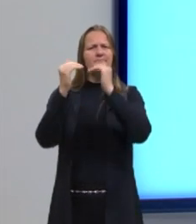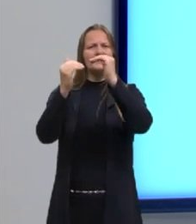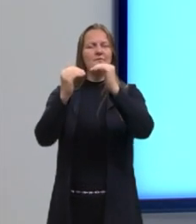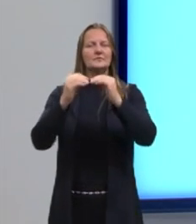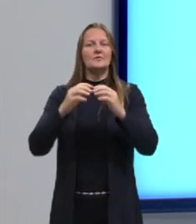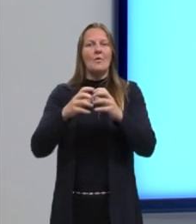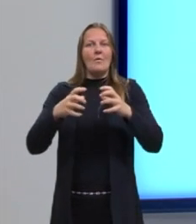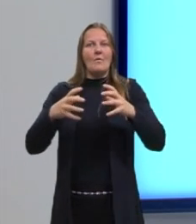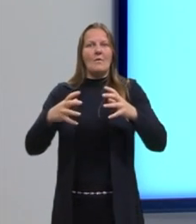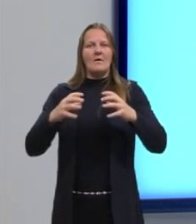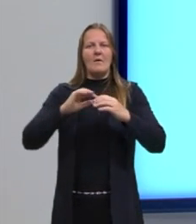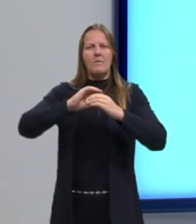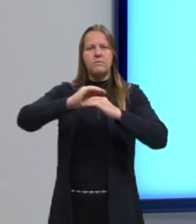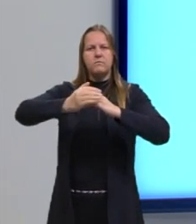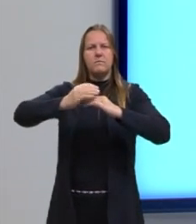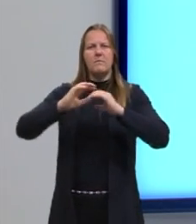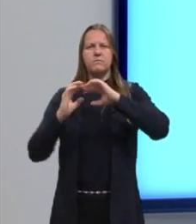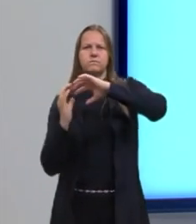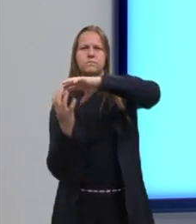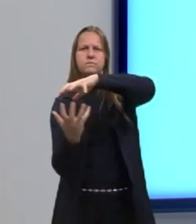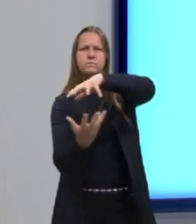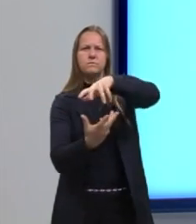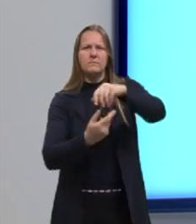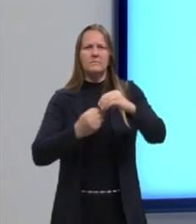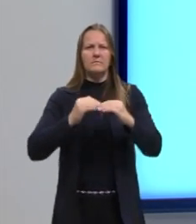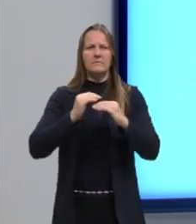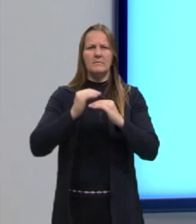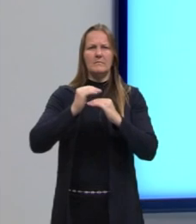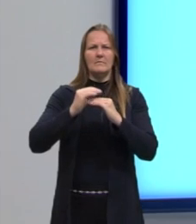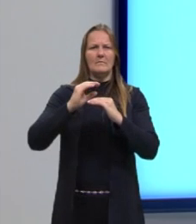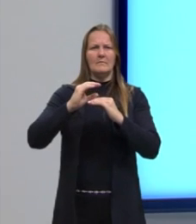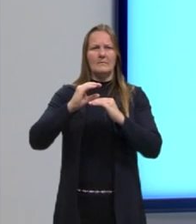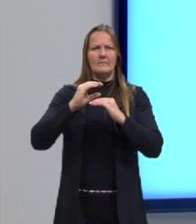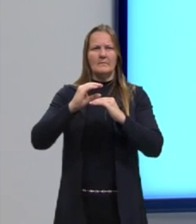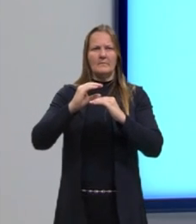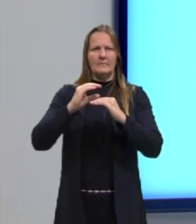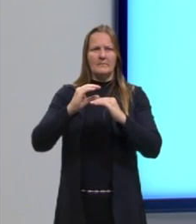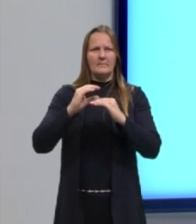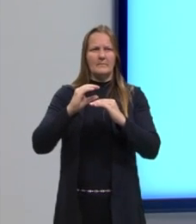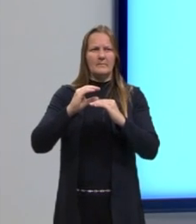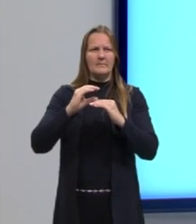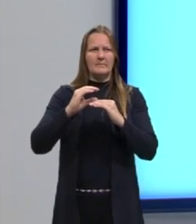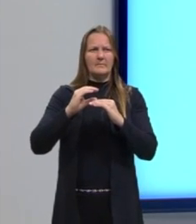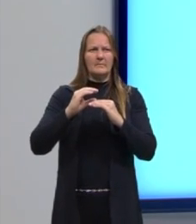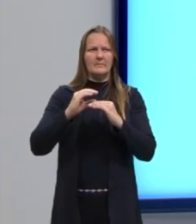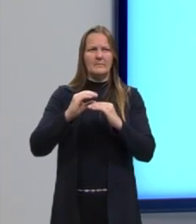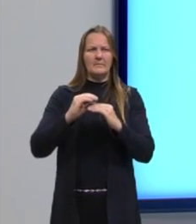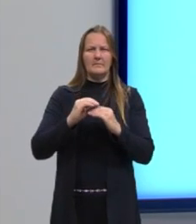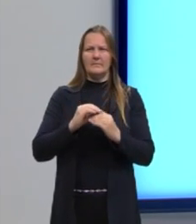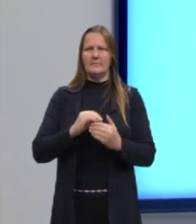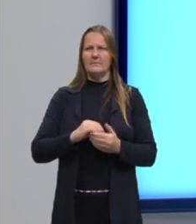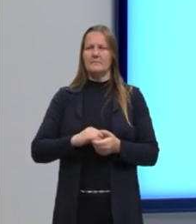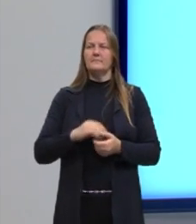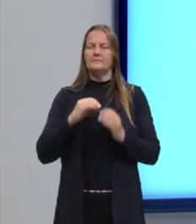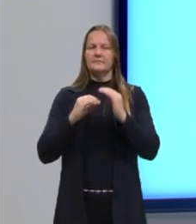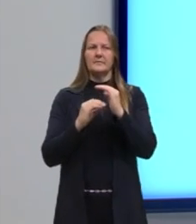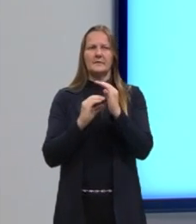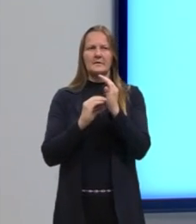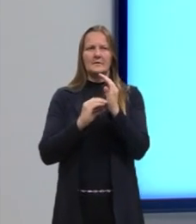uma grande complexidade de variedade tanto de paisagens formas de relevo